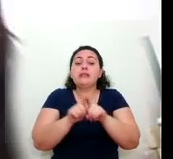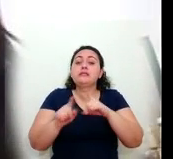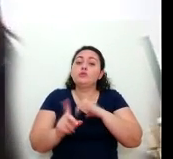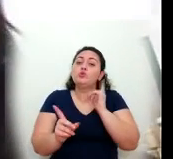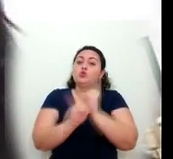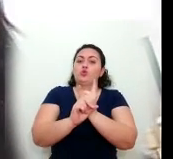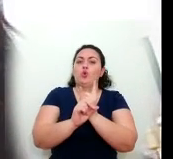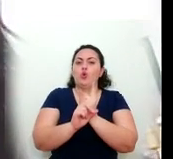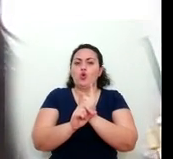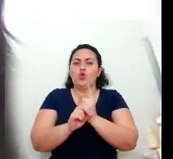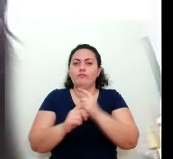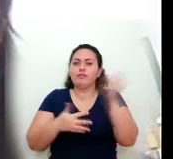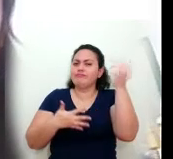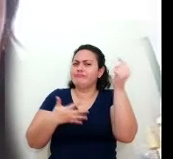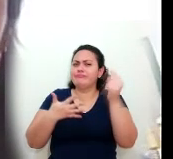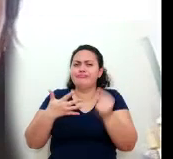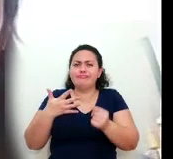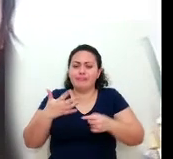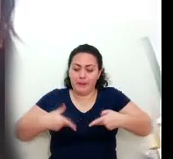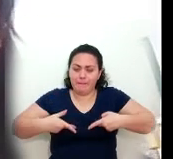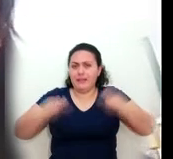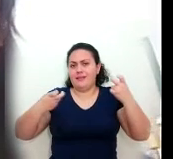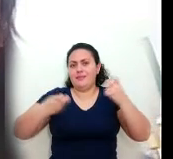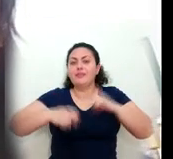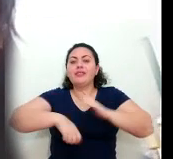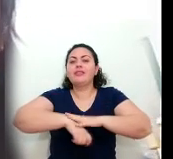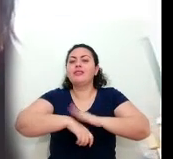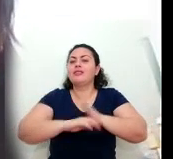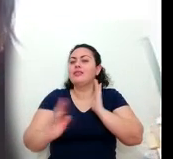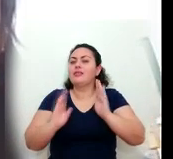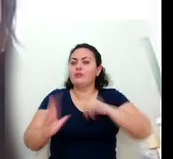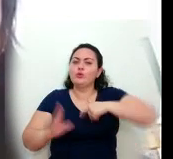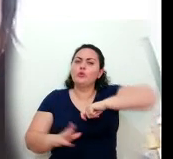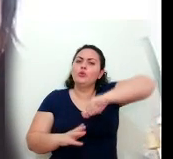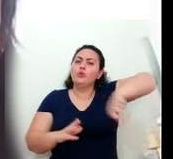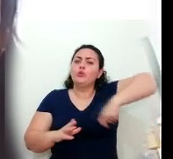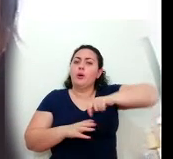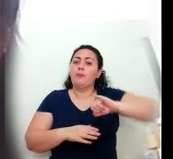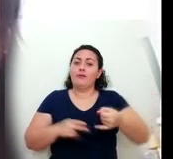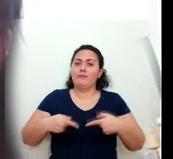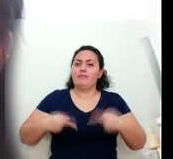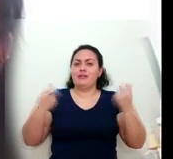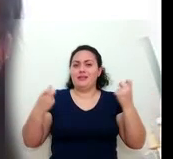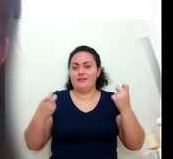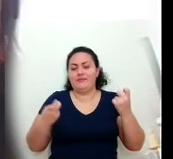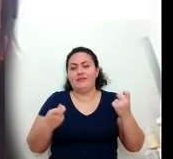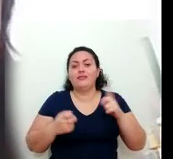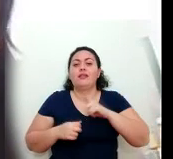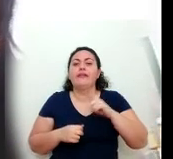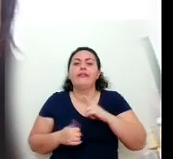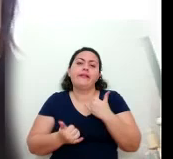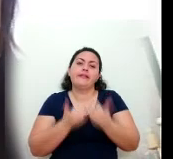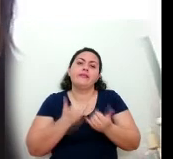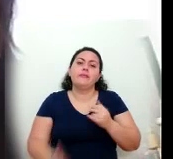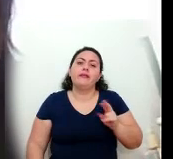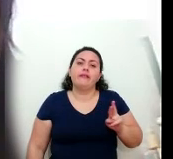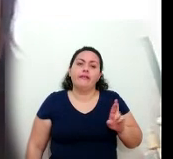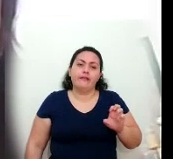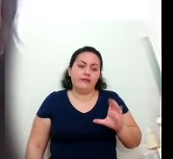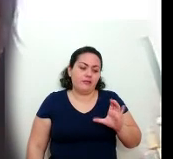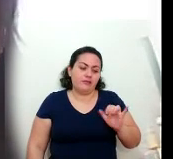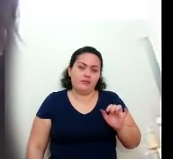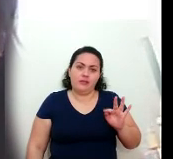a gente, na verdade, descobre sobre nós uma série de coisas, né? Ao ter este tempo ali, né? E é isso, o executar